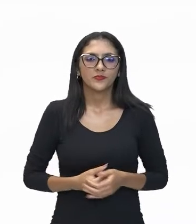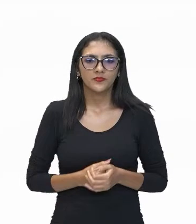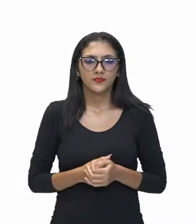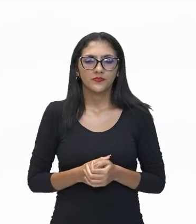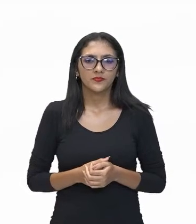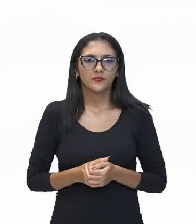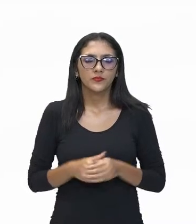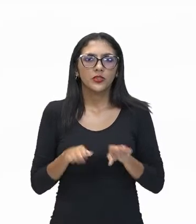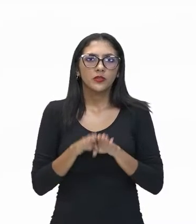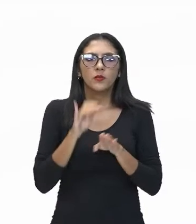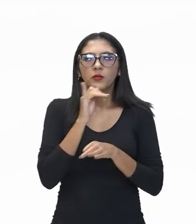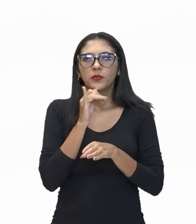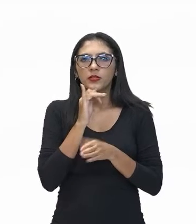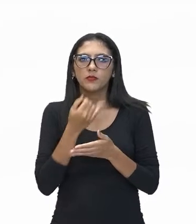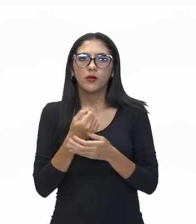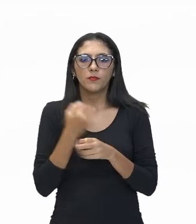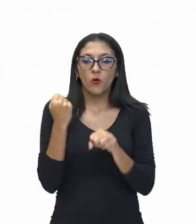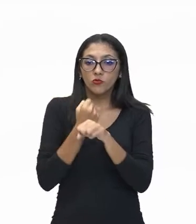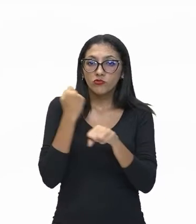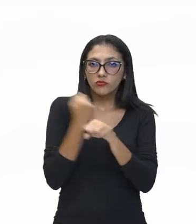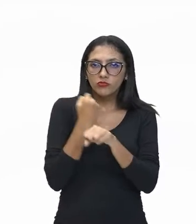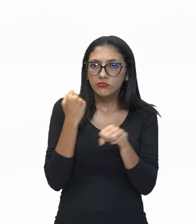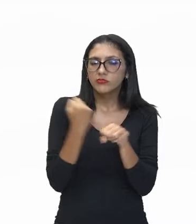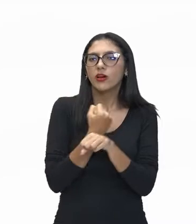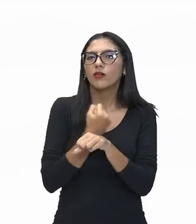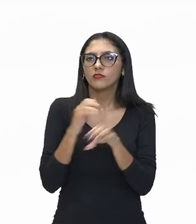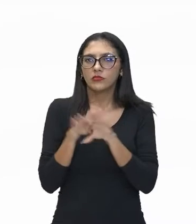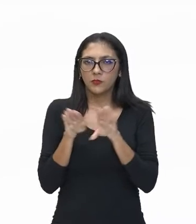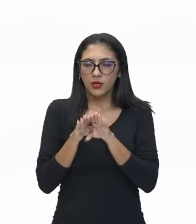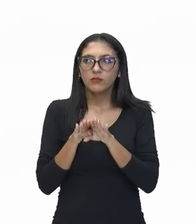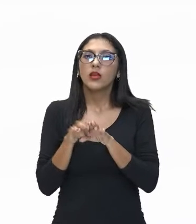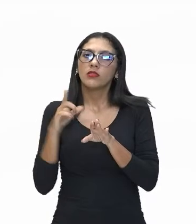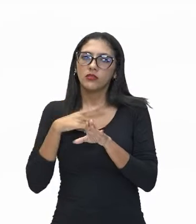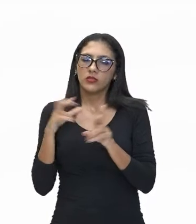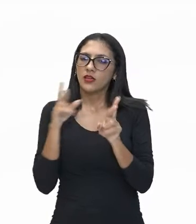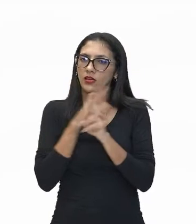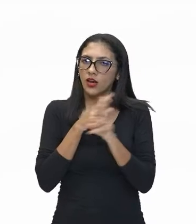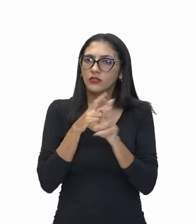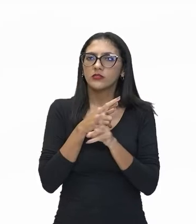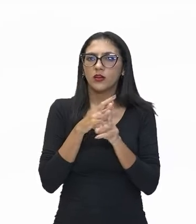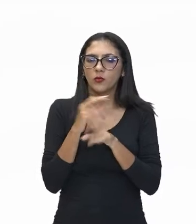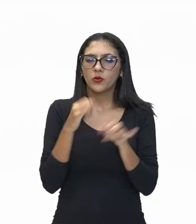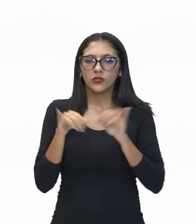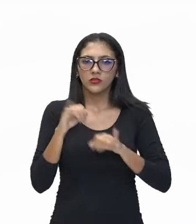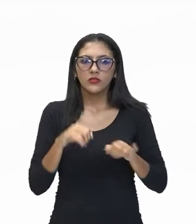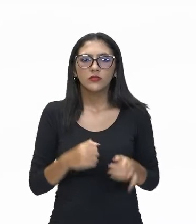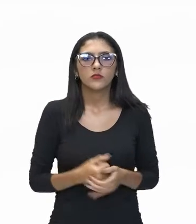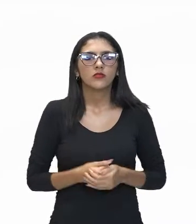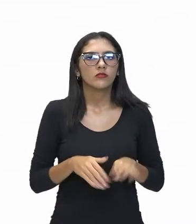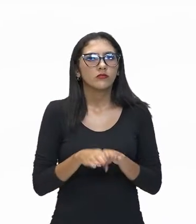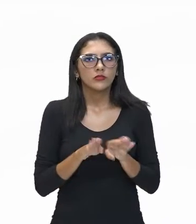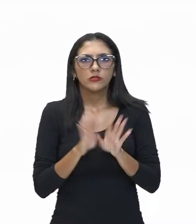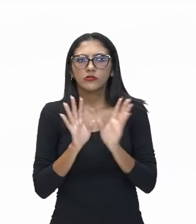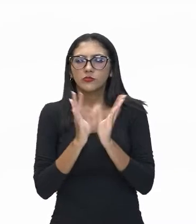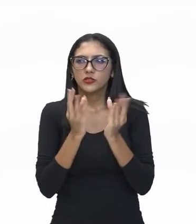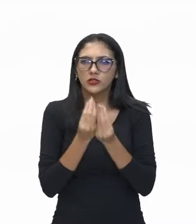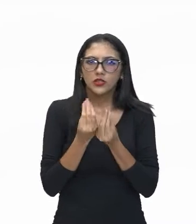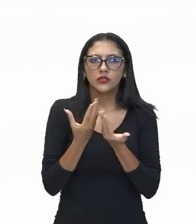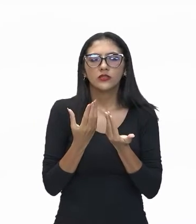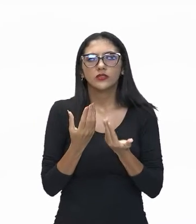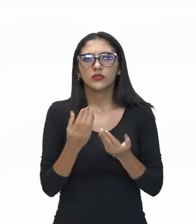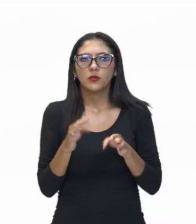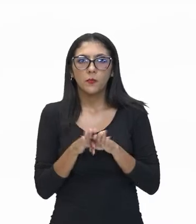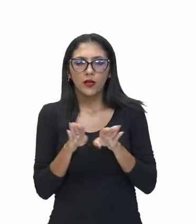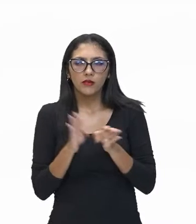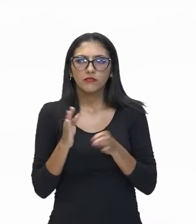da construção, né? Também é um ramo em que a química se faz muito presente. Os corantes, o setor energético,